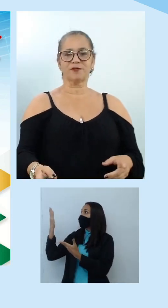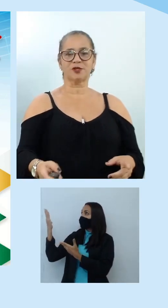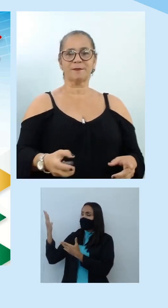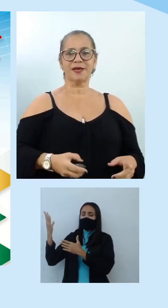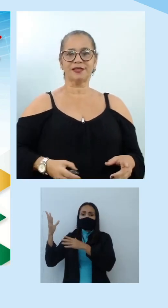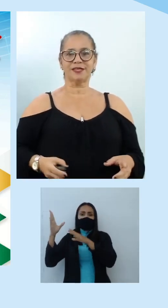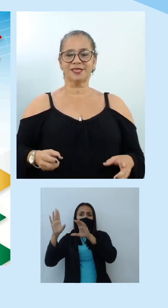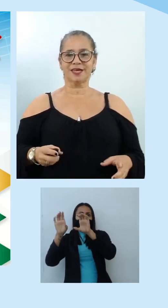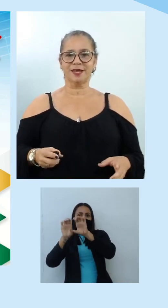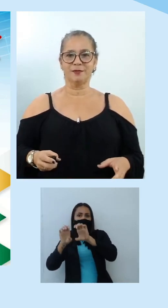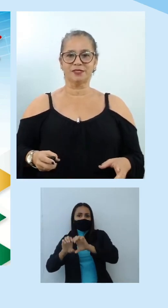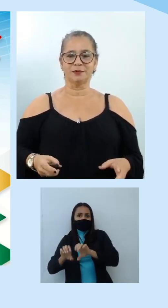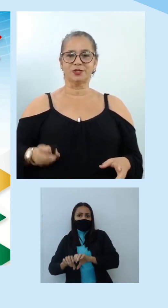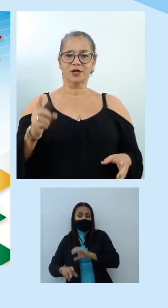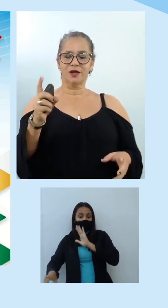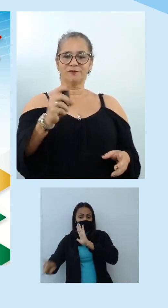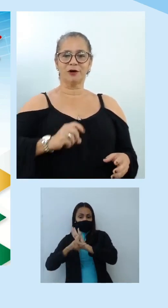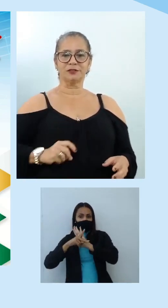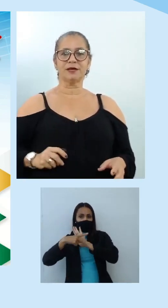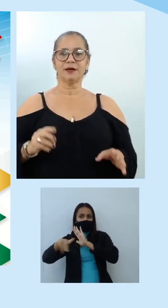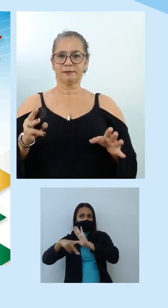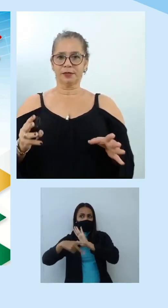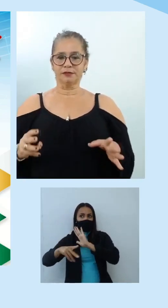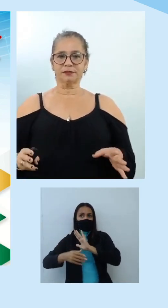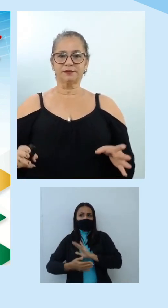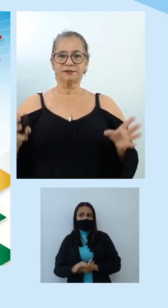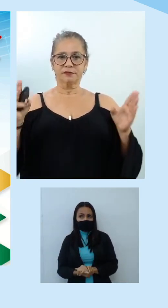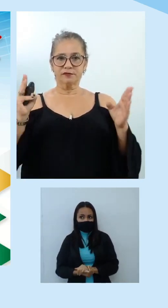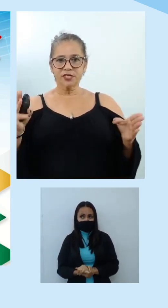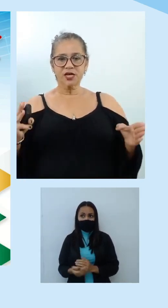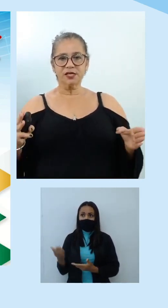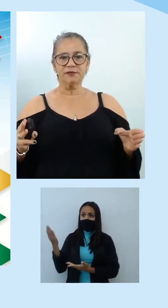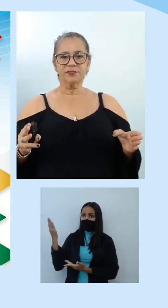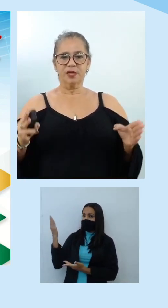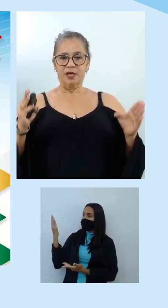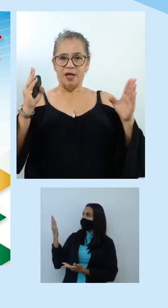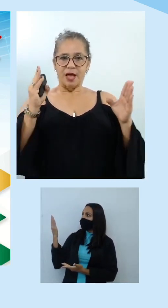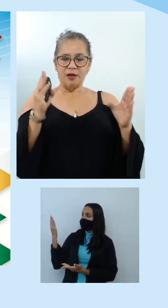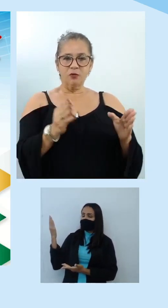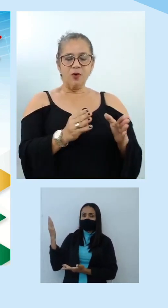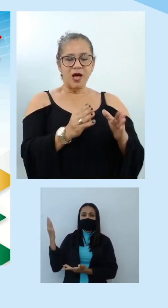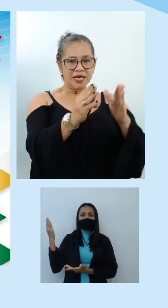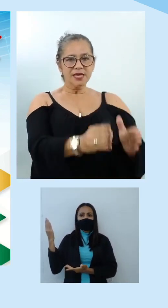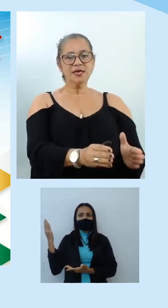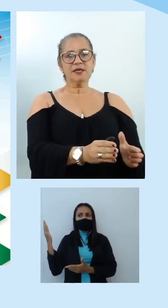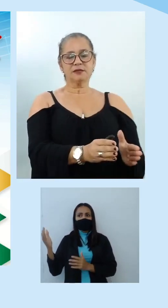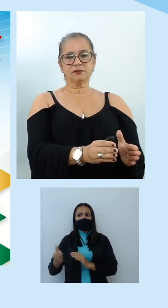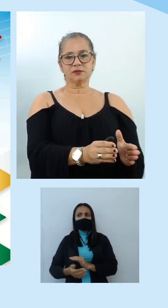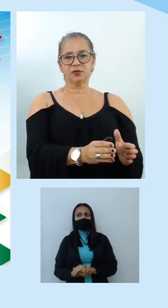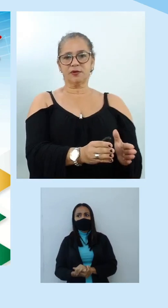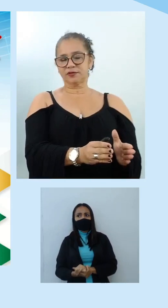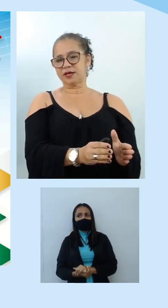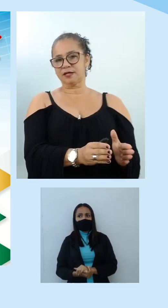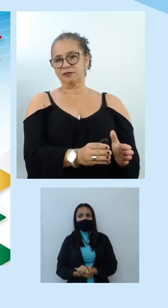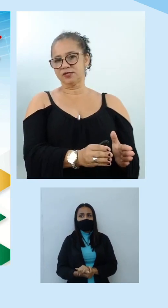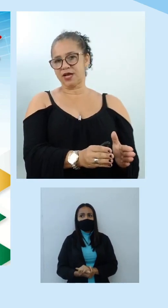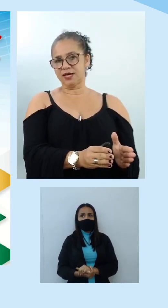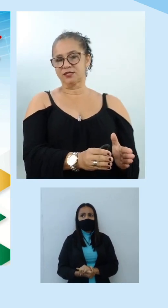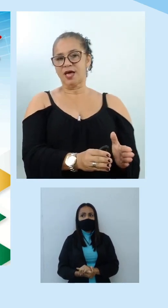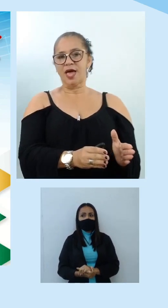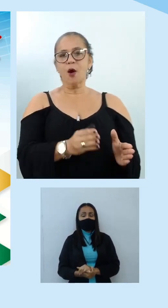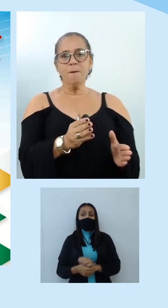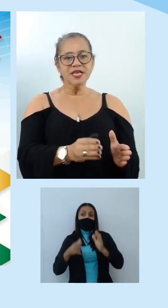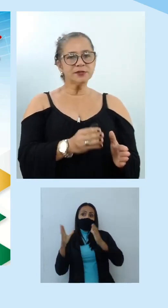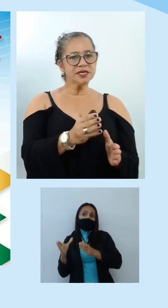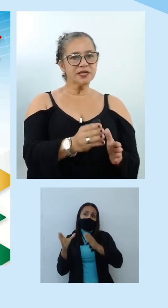Eita, professora, apertei sem querer, meus amores. Volta. Pronto. Veja aí. Aqui do